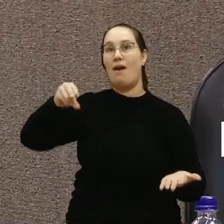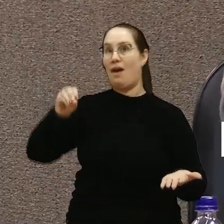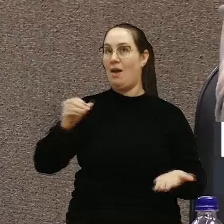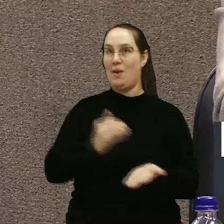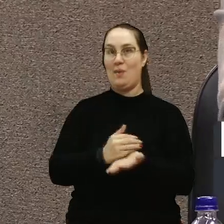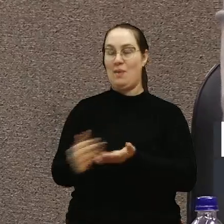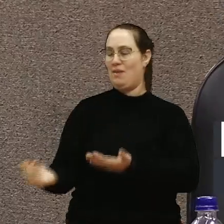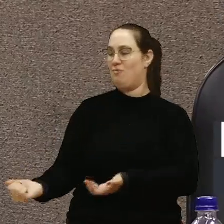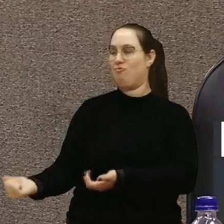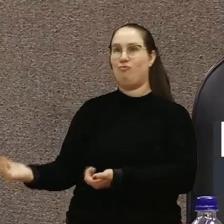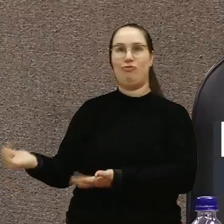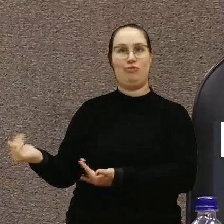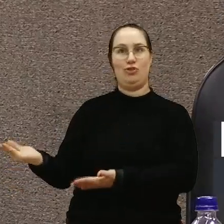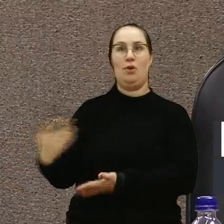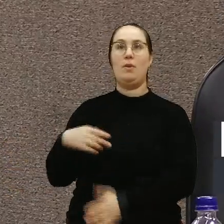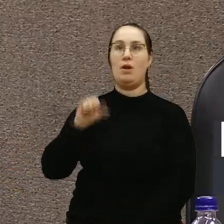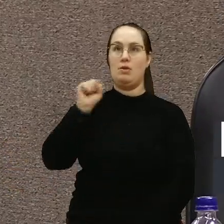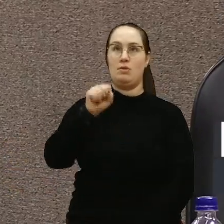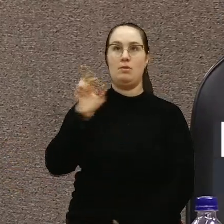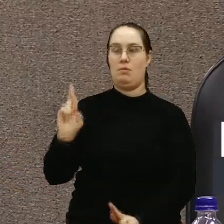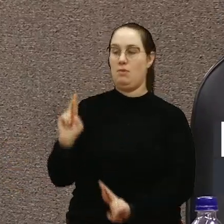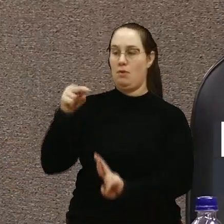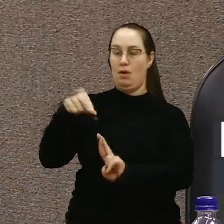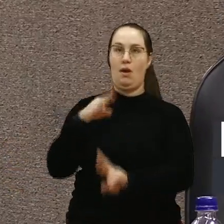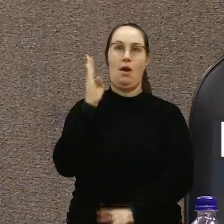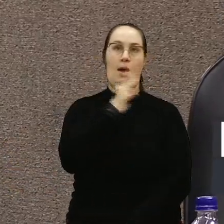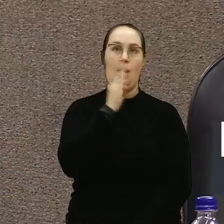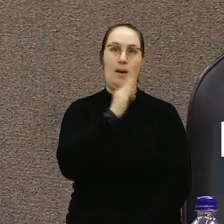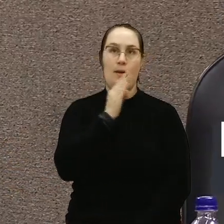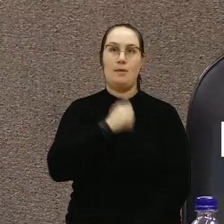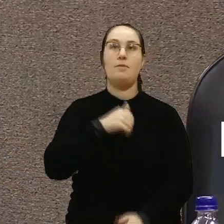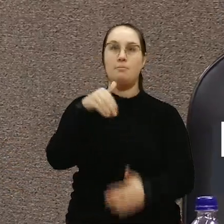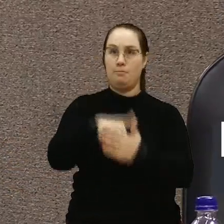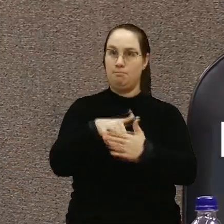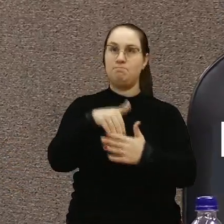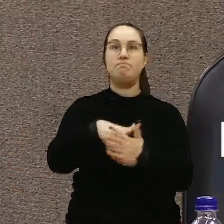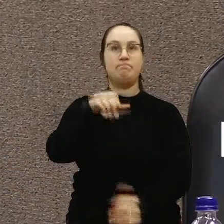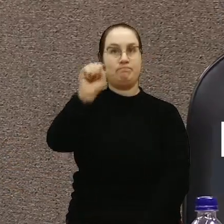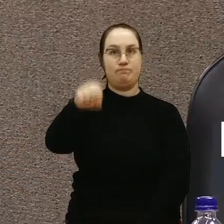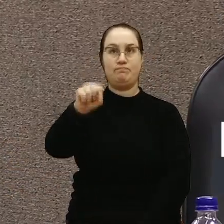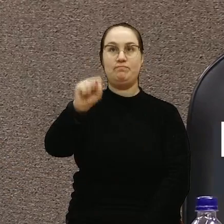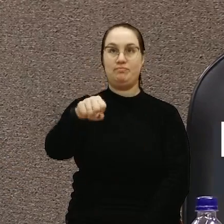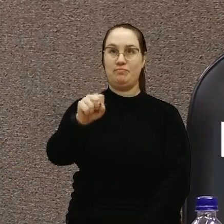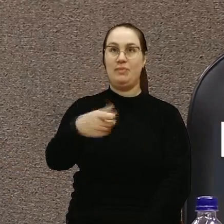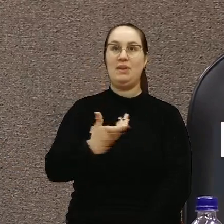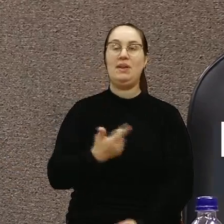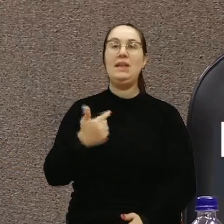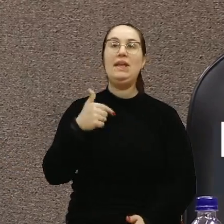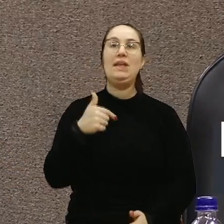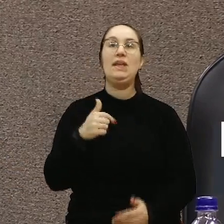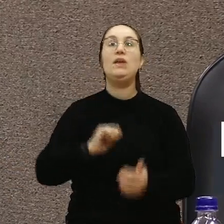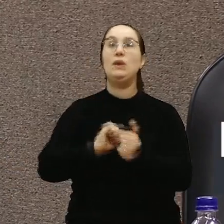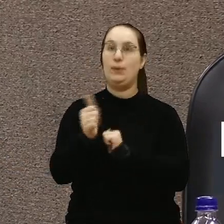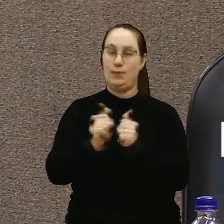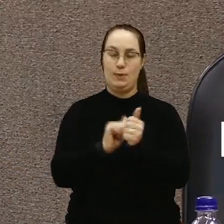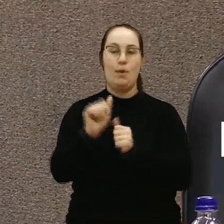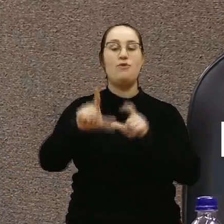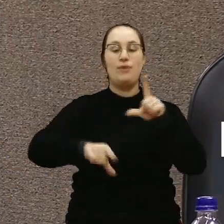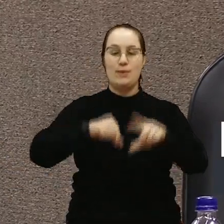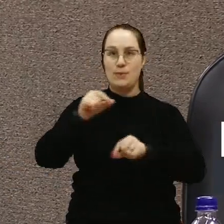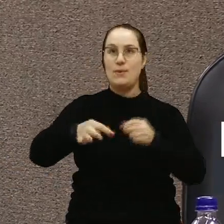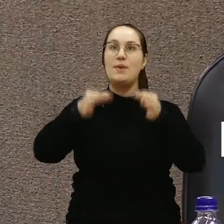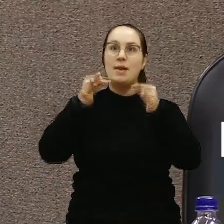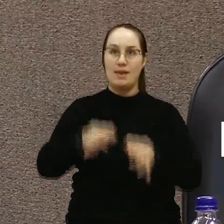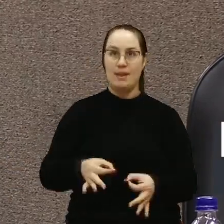muito jovens, mas eu quero sim fazer uma referência muito rápido, obviamente declarar meu voto favorável aqui e dizer que o esporte é o caminho, o esporte